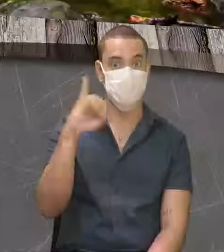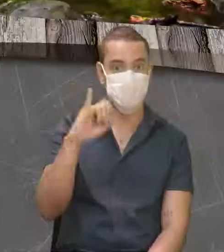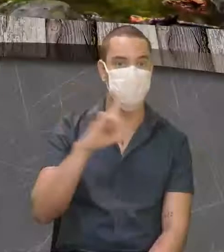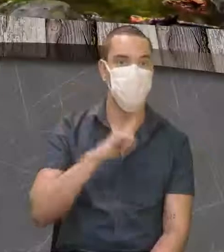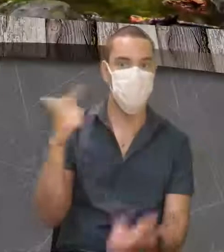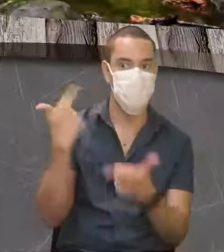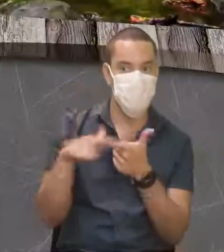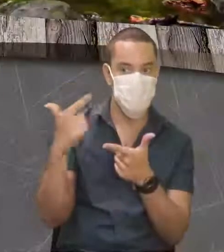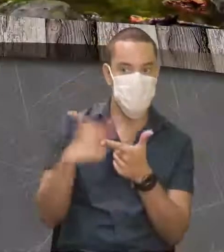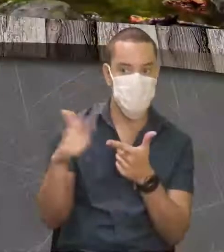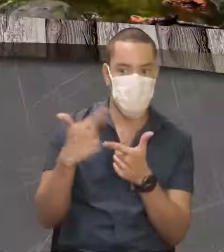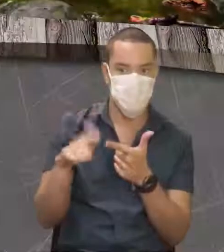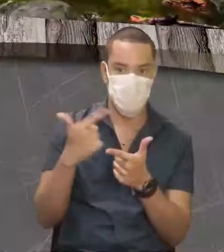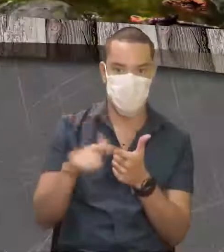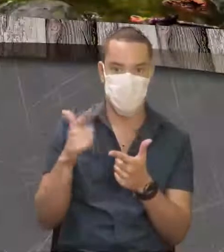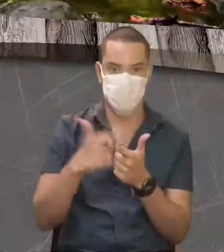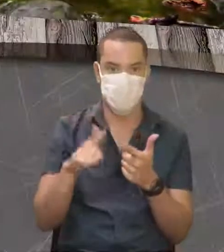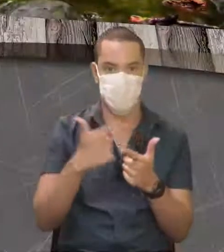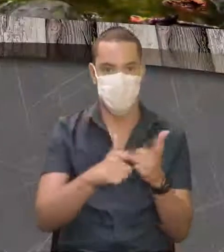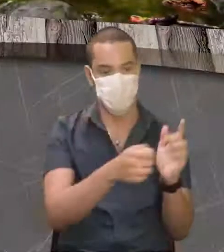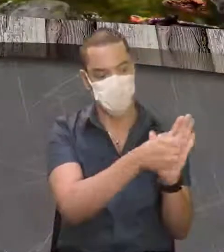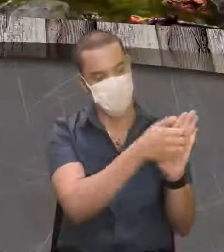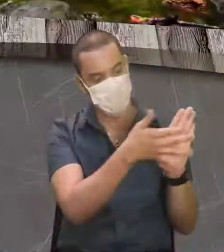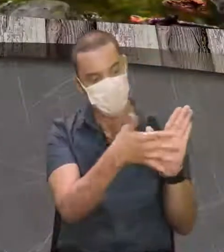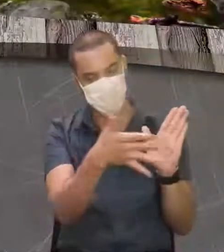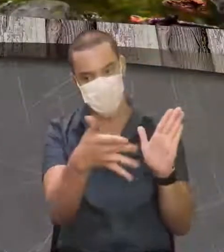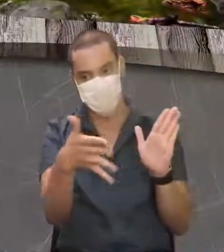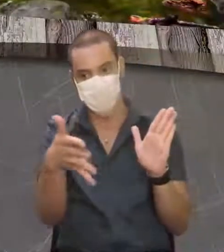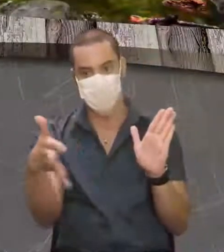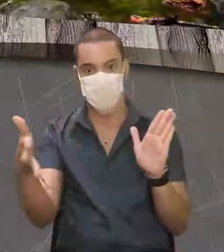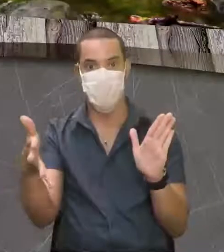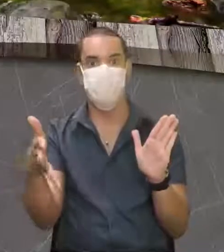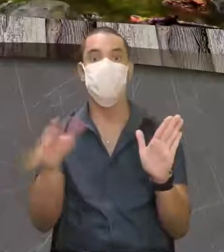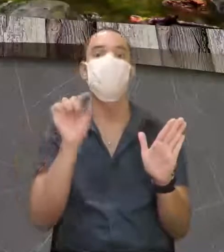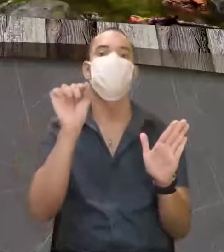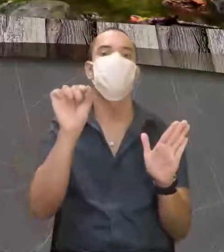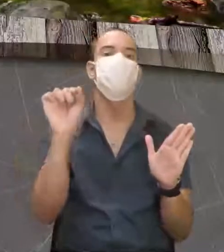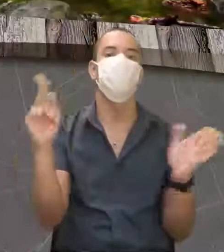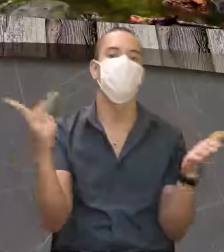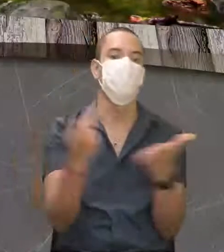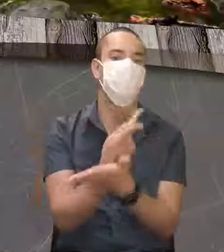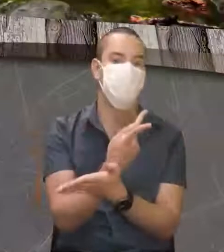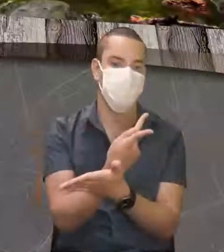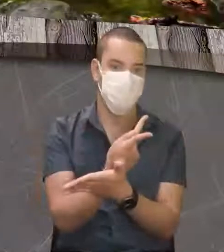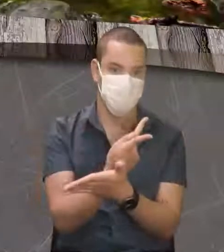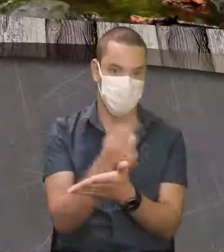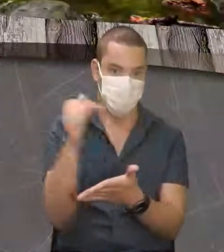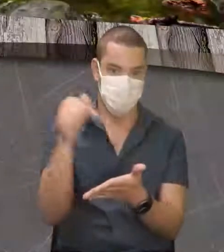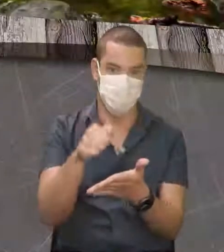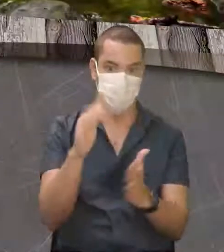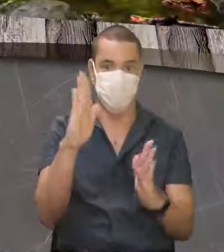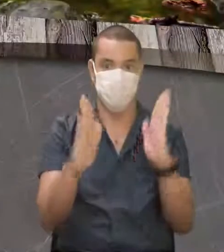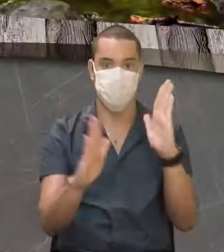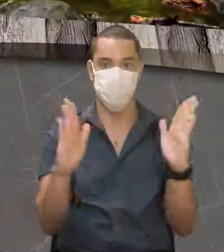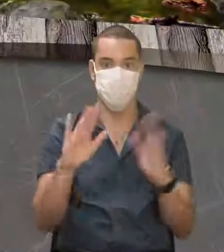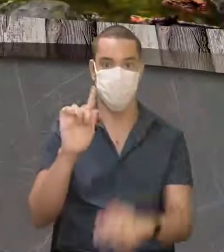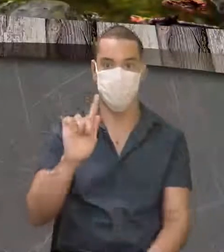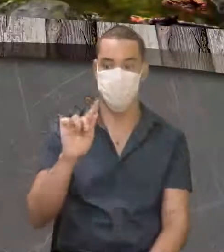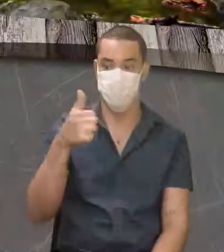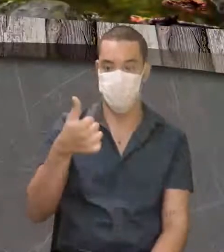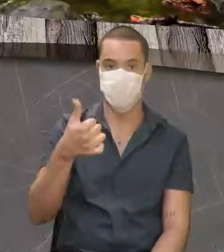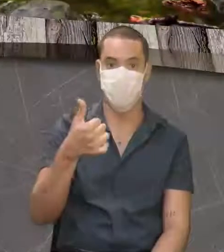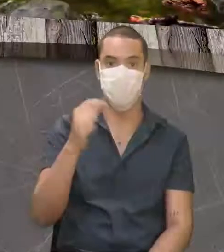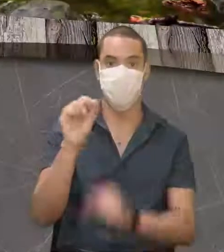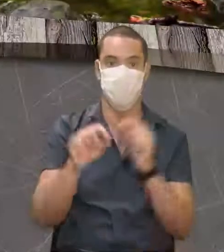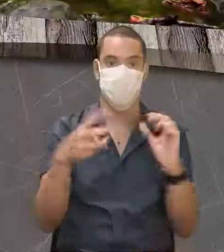algum problema nesse processo após a divisão celular, o que vai acontecer? Esse período G1 faz com que a